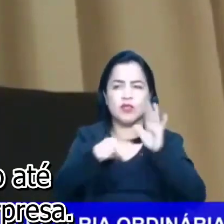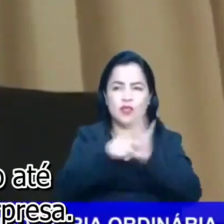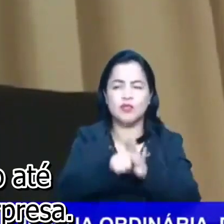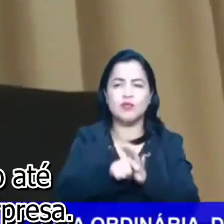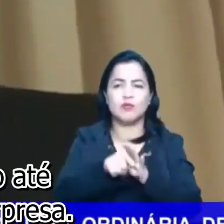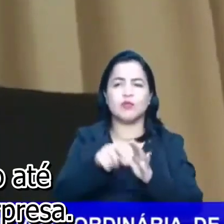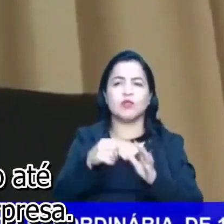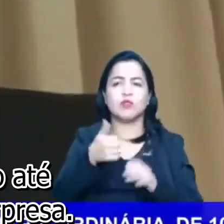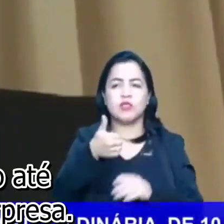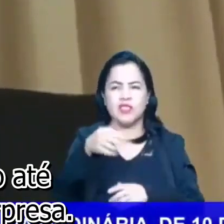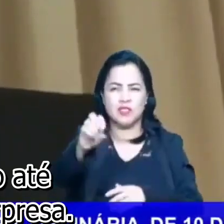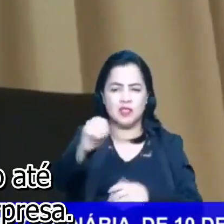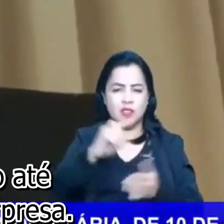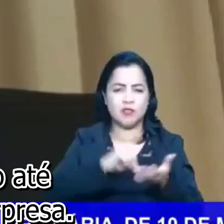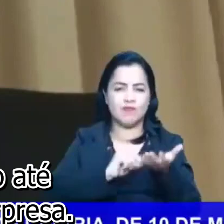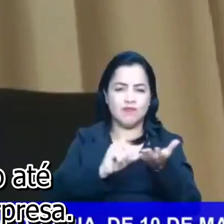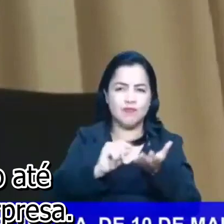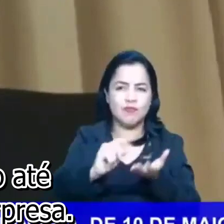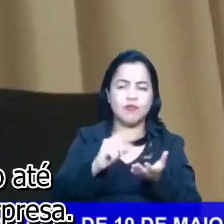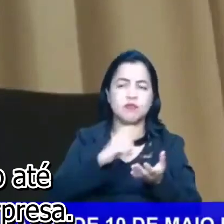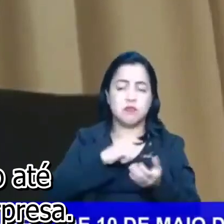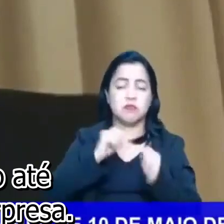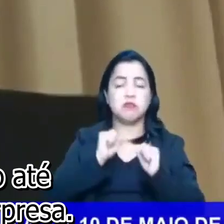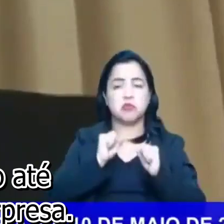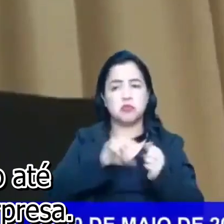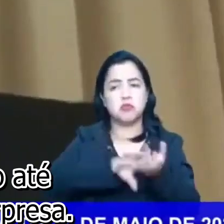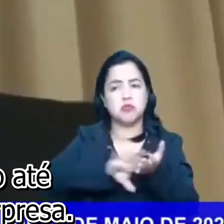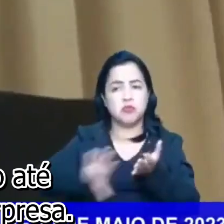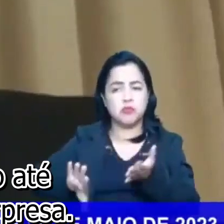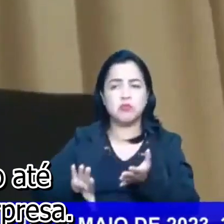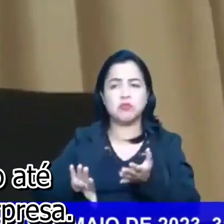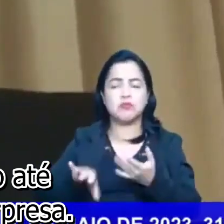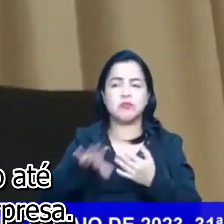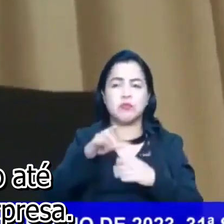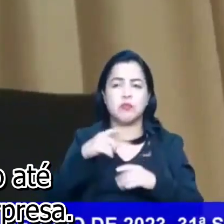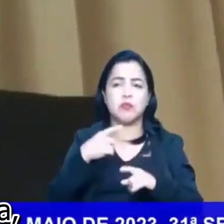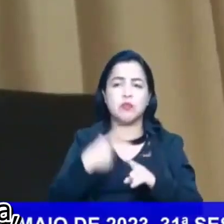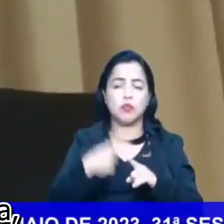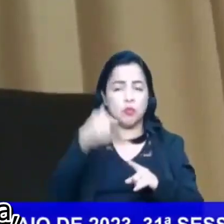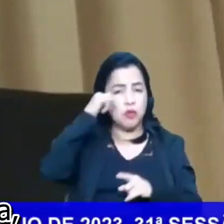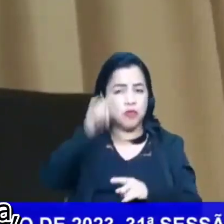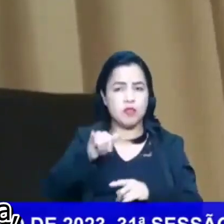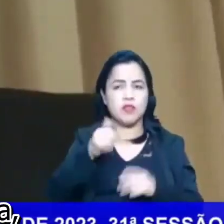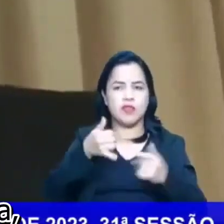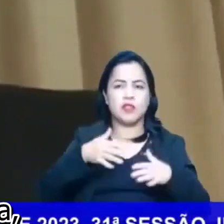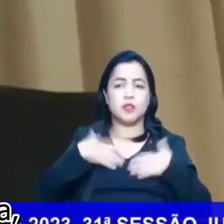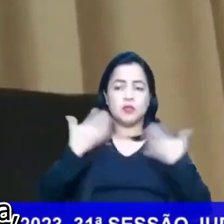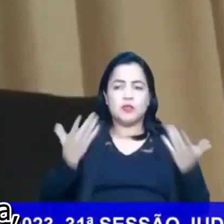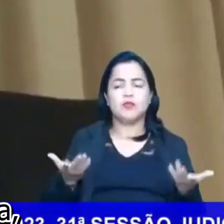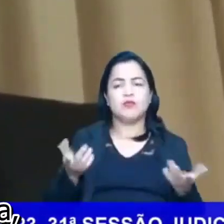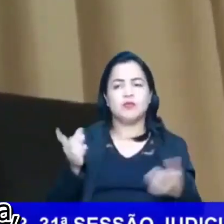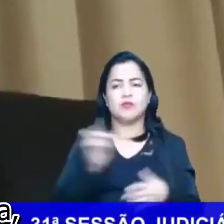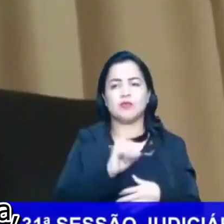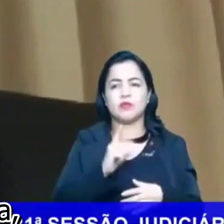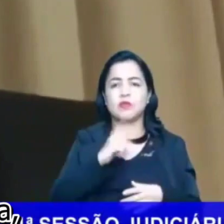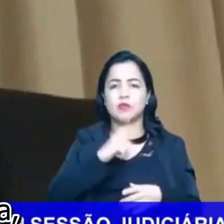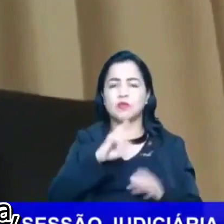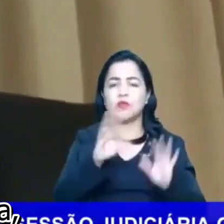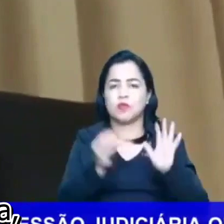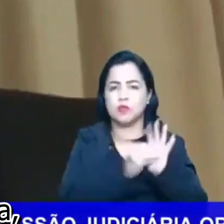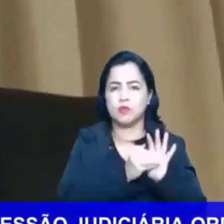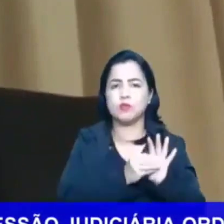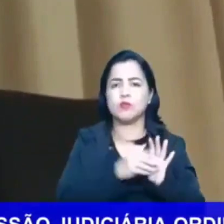nosso Código, eu acho até que seria o caso de retirar para evitar a surpresa. Mas não é o caso. Foi publicada